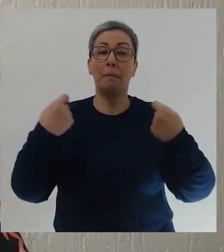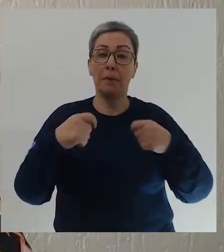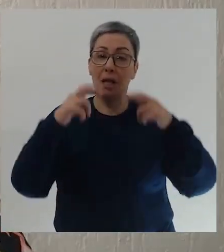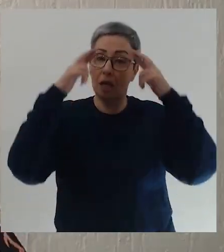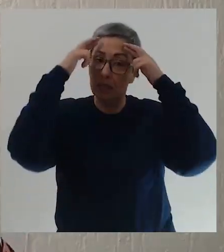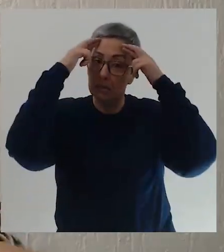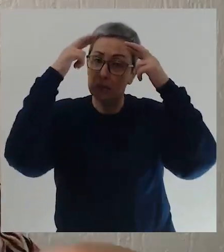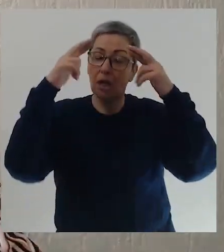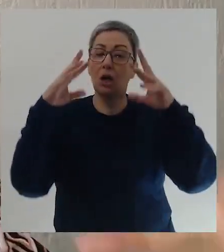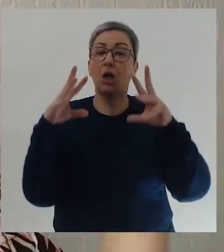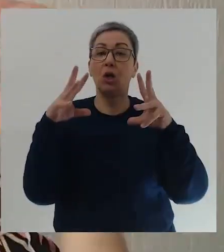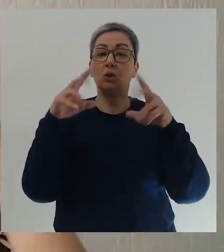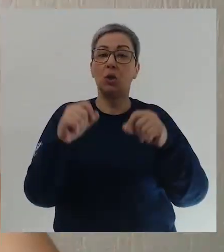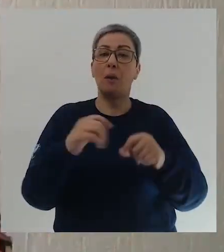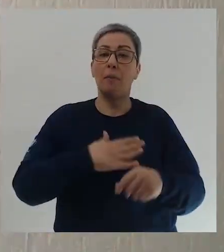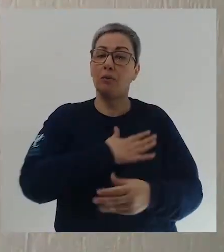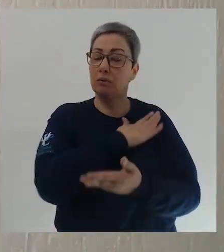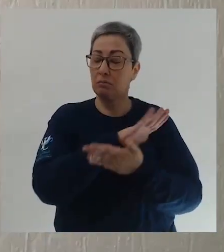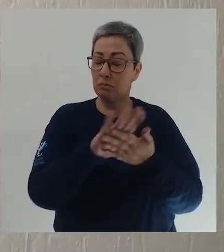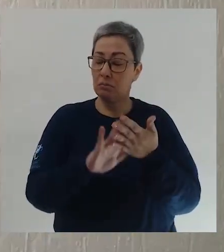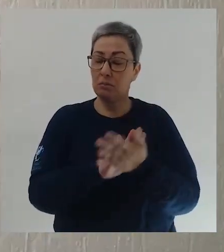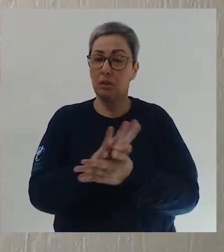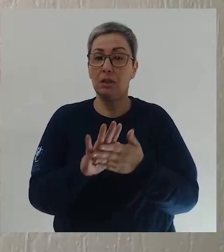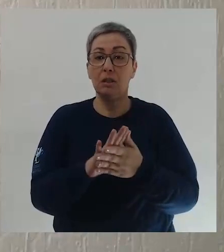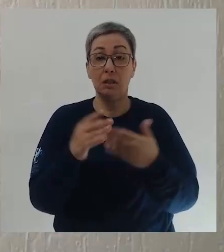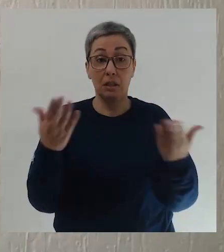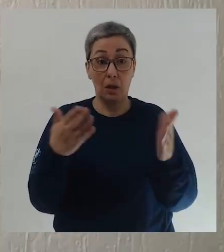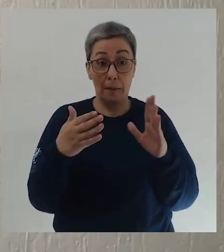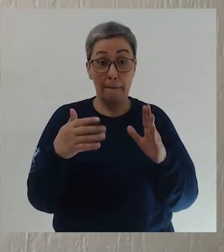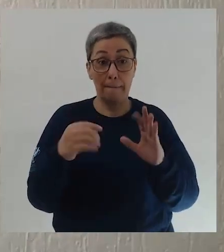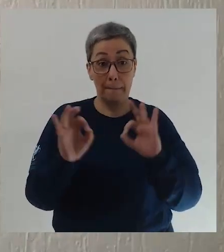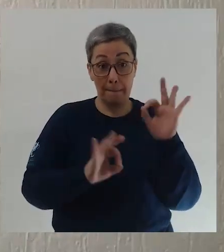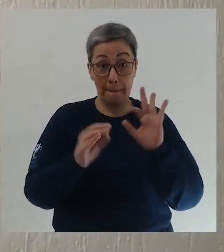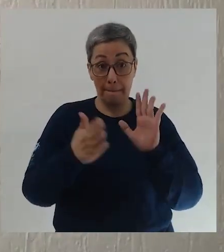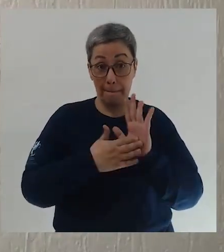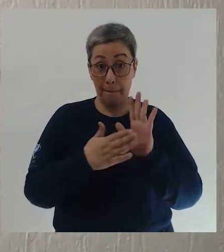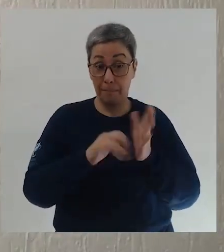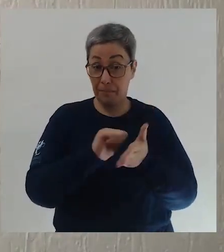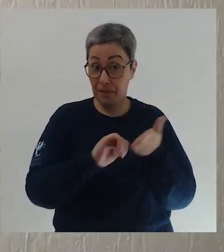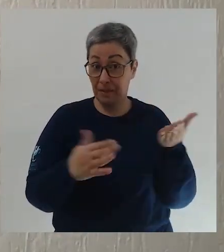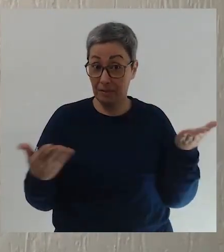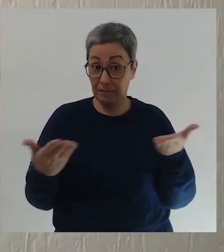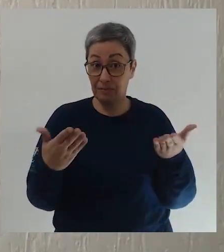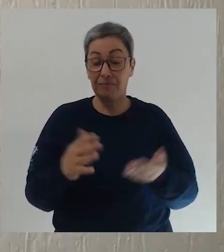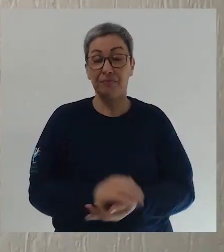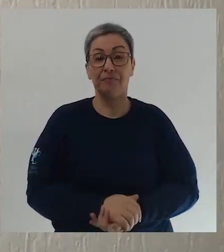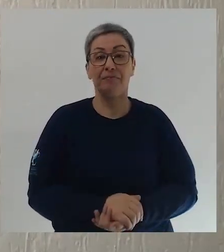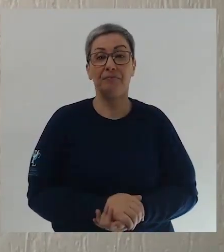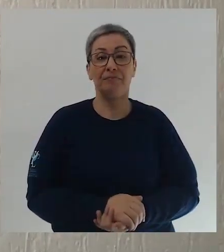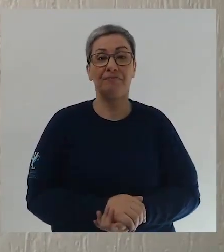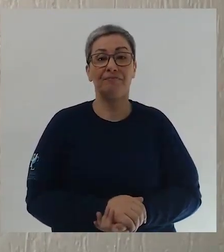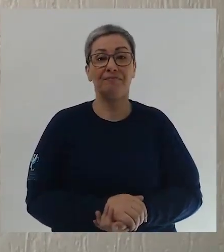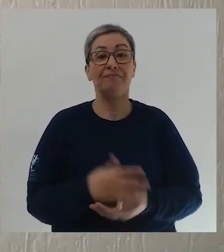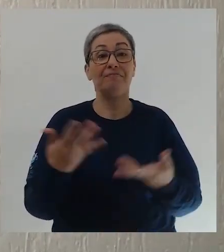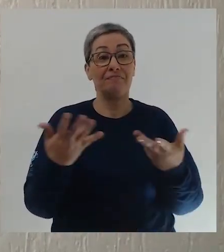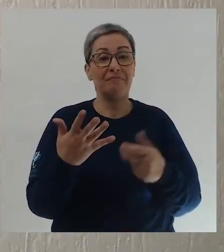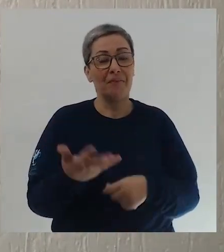aí respeitar, não ter preconceitos, enfim. Estão preparados para a nossa proposta de atividade de